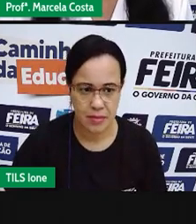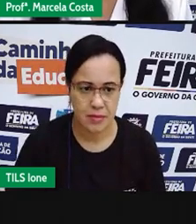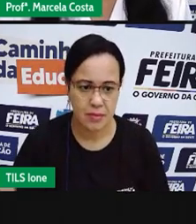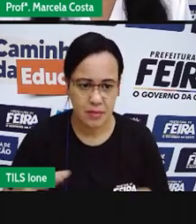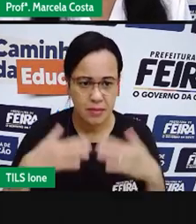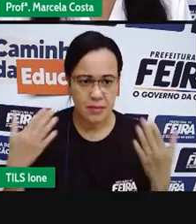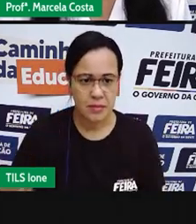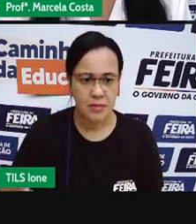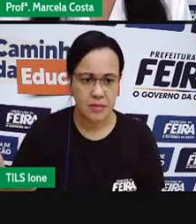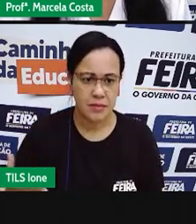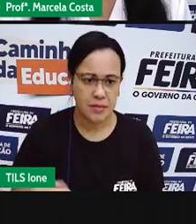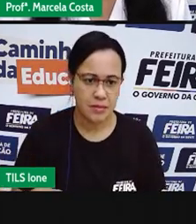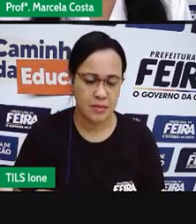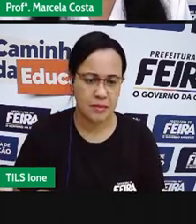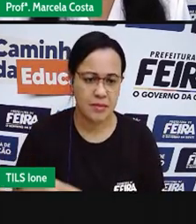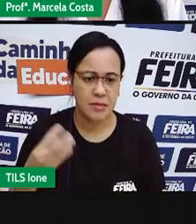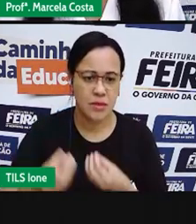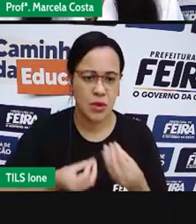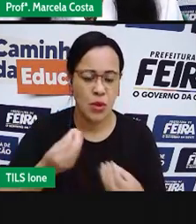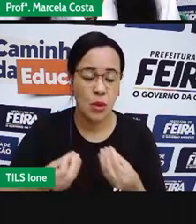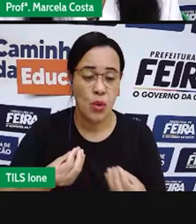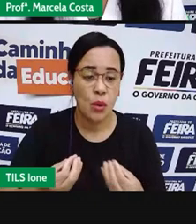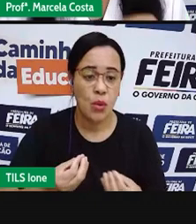Pensada, como eu falo para vocês,